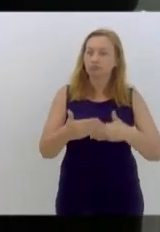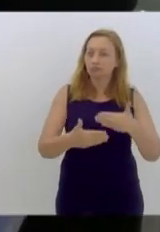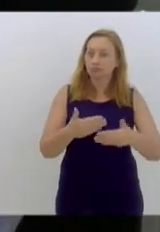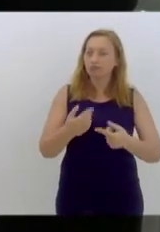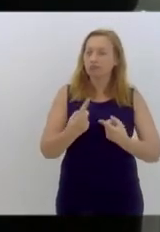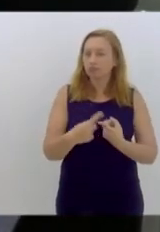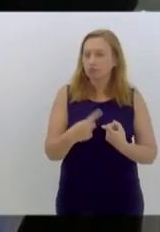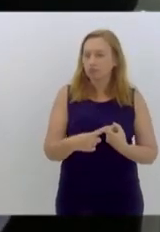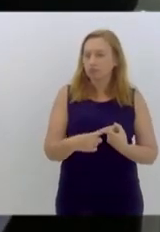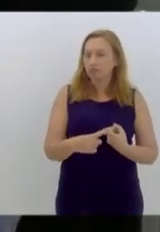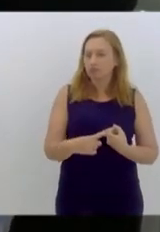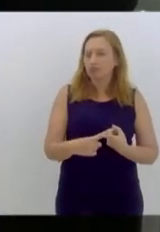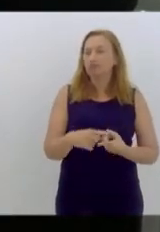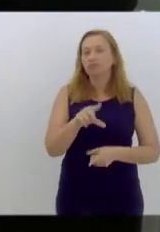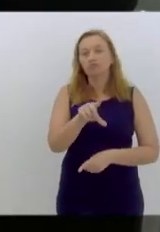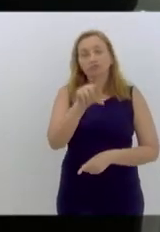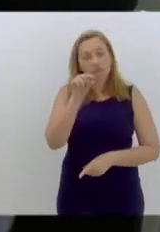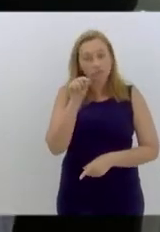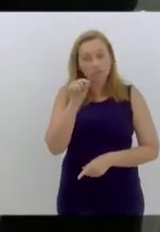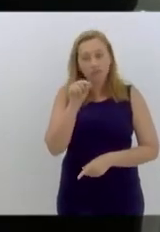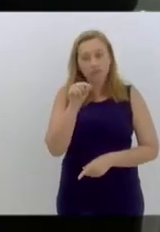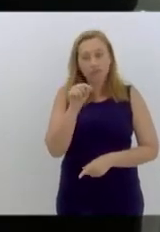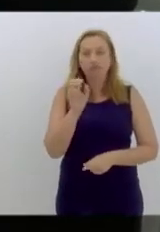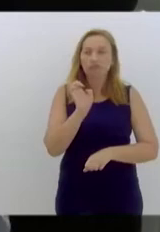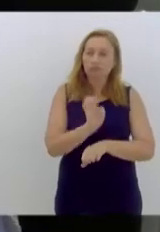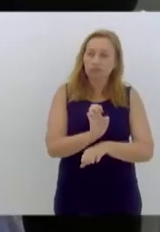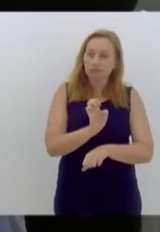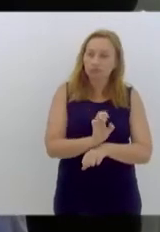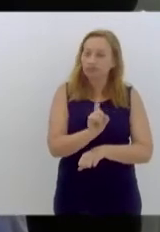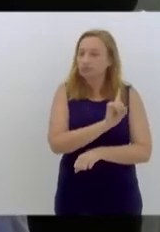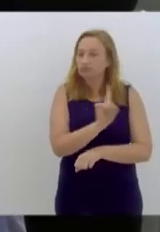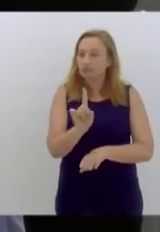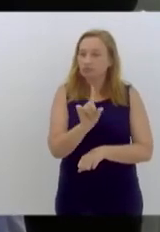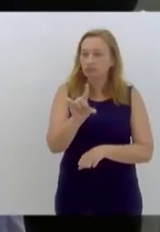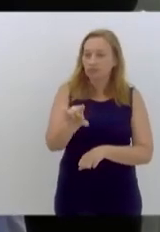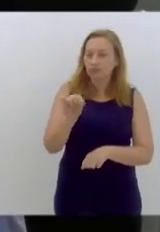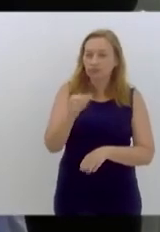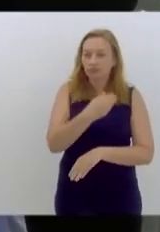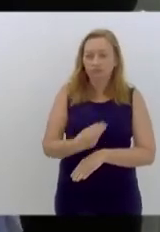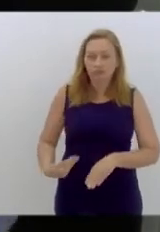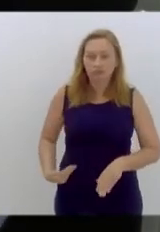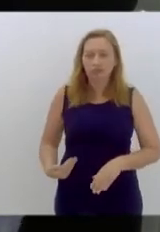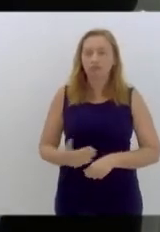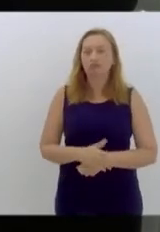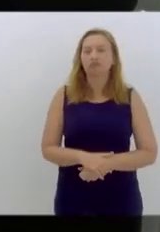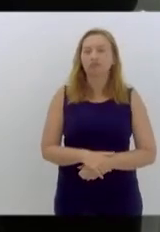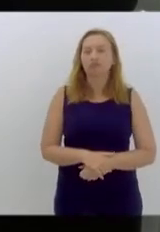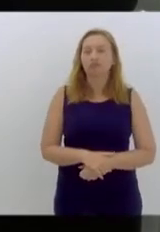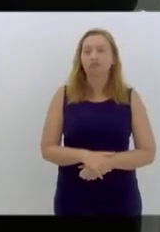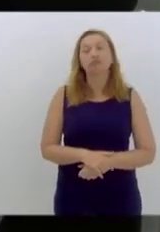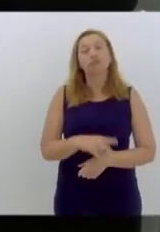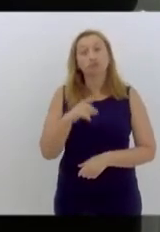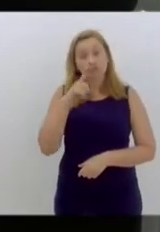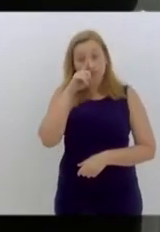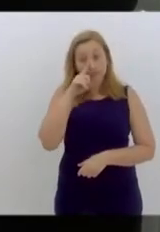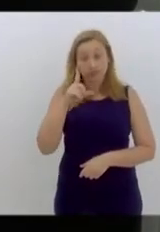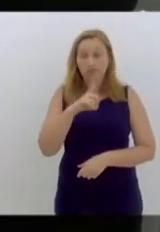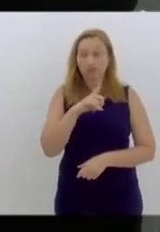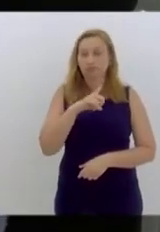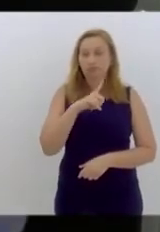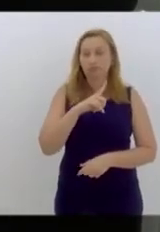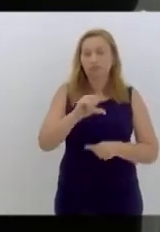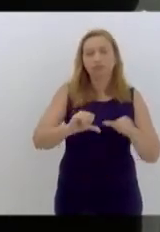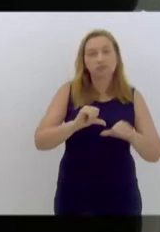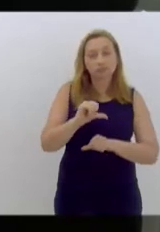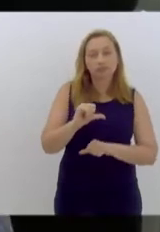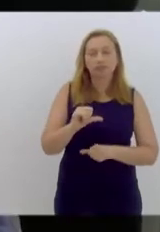porque isso é uma decisão de Estado e não uma decisão de governo, e corremos o risco de estarmos